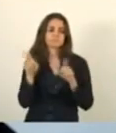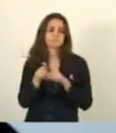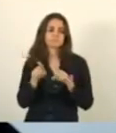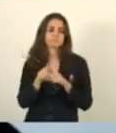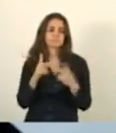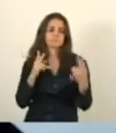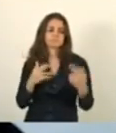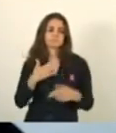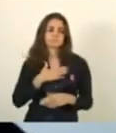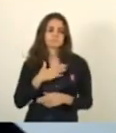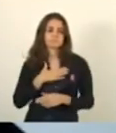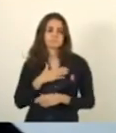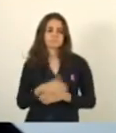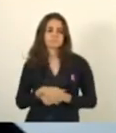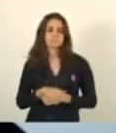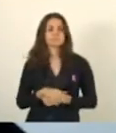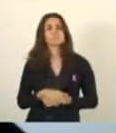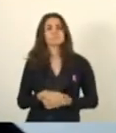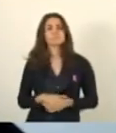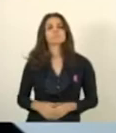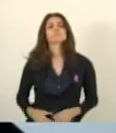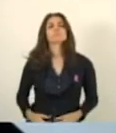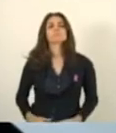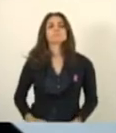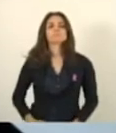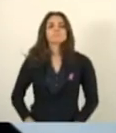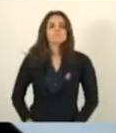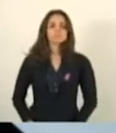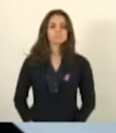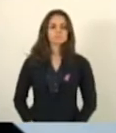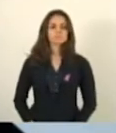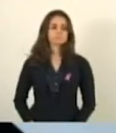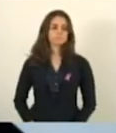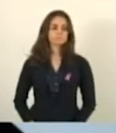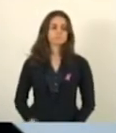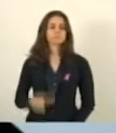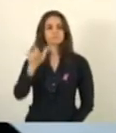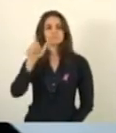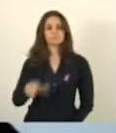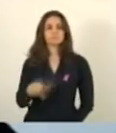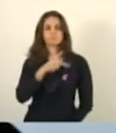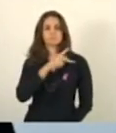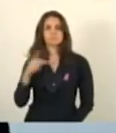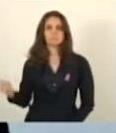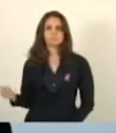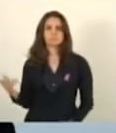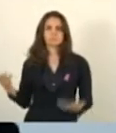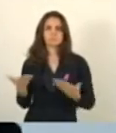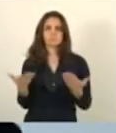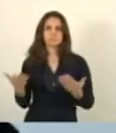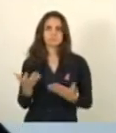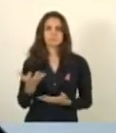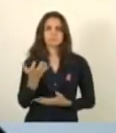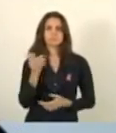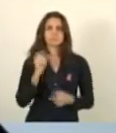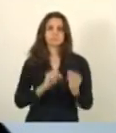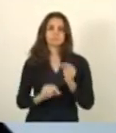eu. Né? Inicialmente, Dari, você que está presidindo a mesa, eu